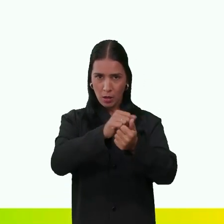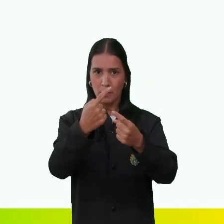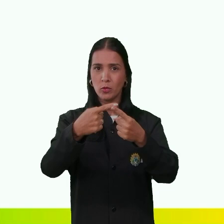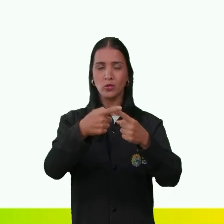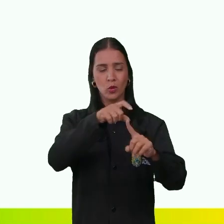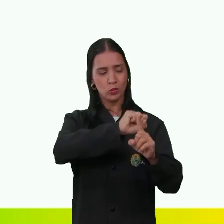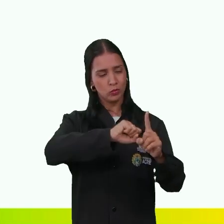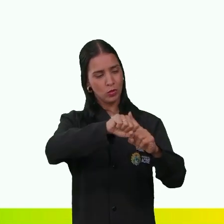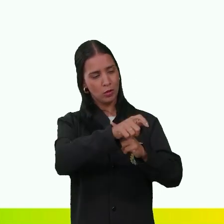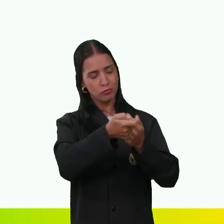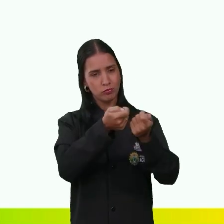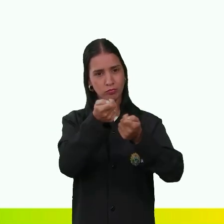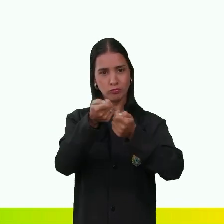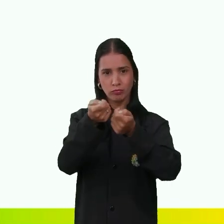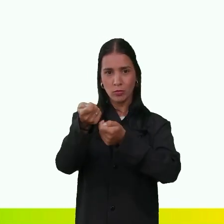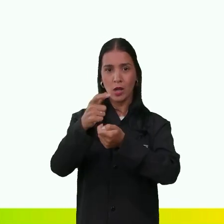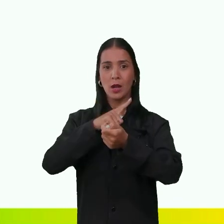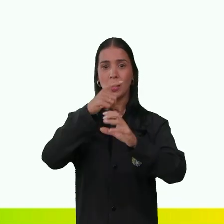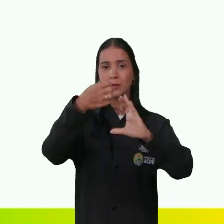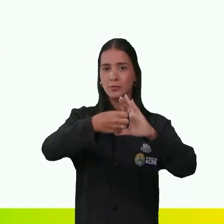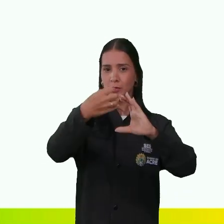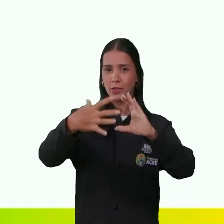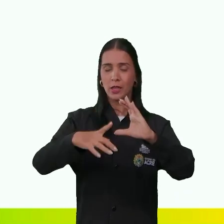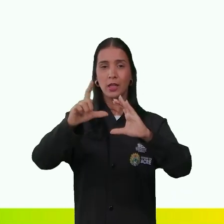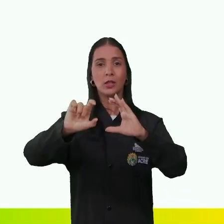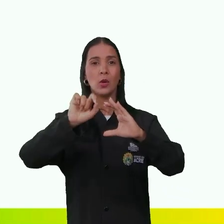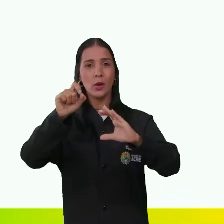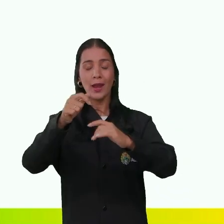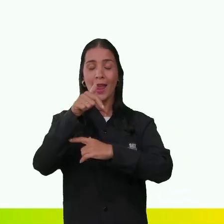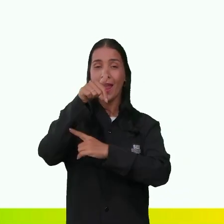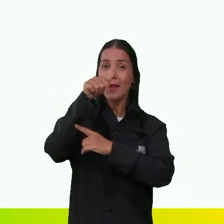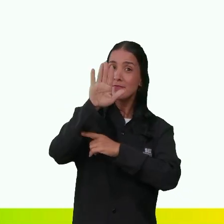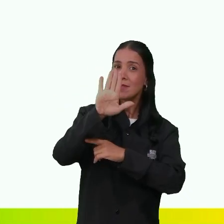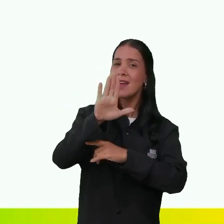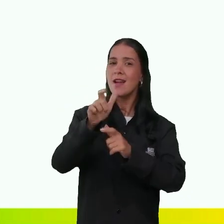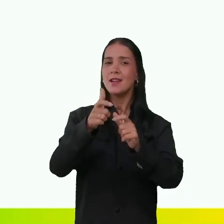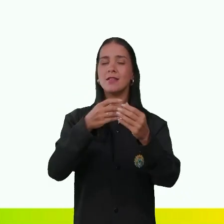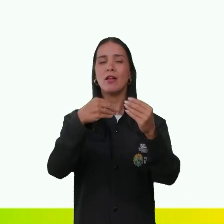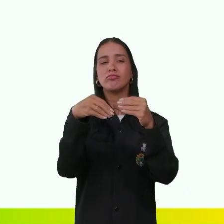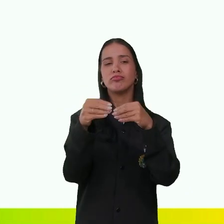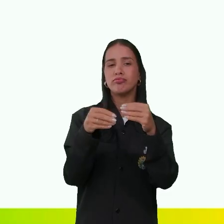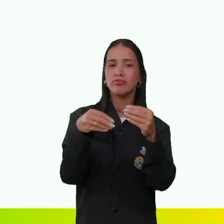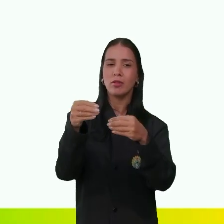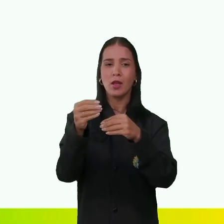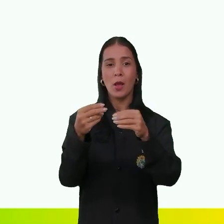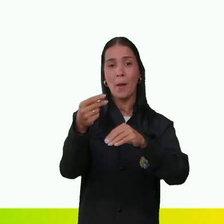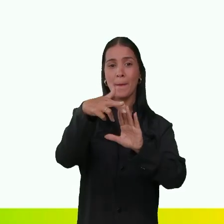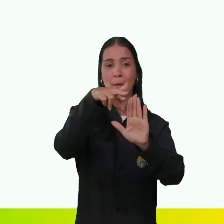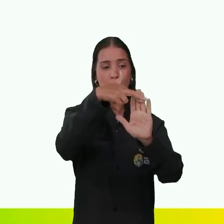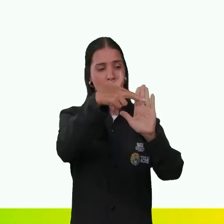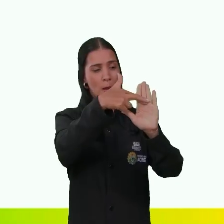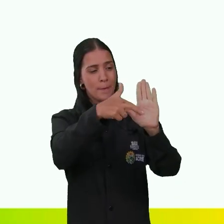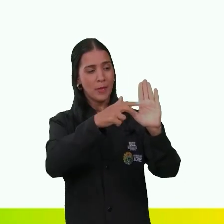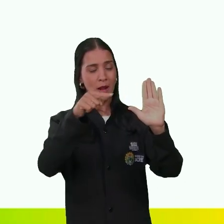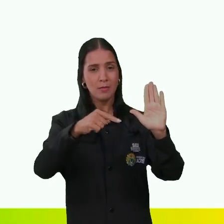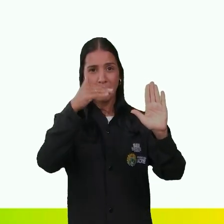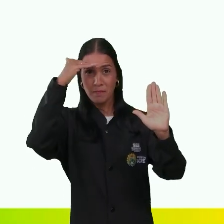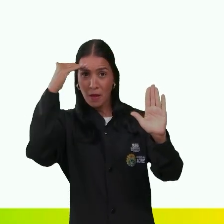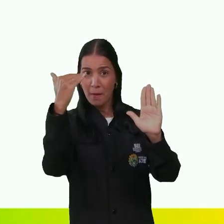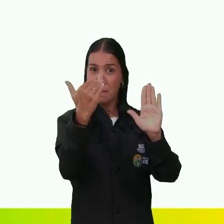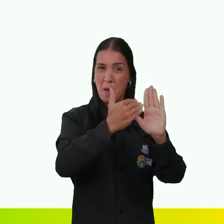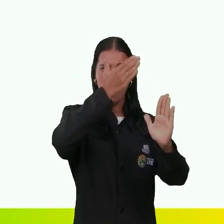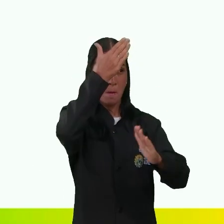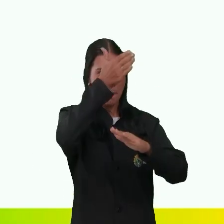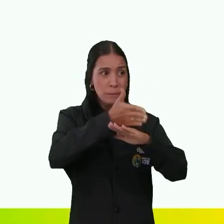de controle se caracteriza por uma maior flexibilização das normas e regras,